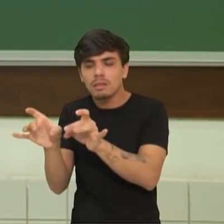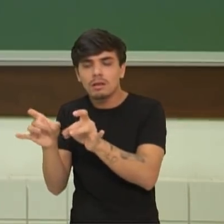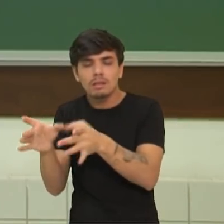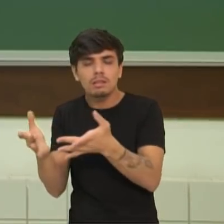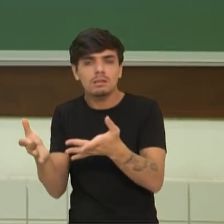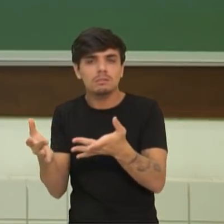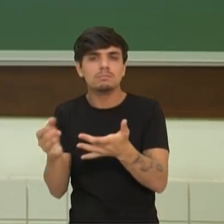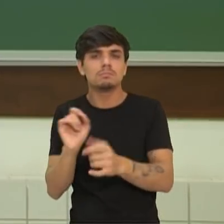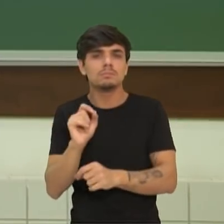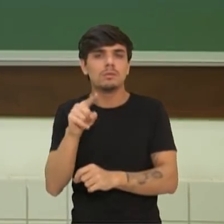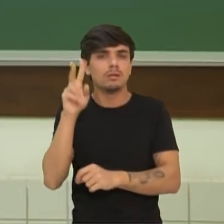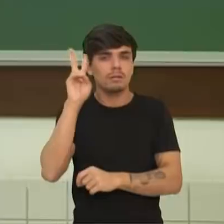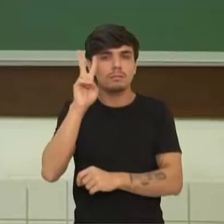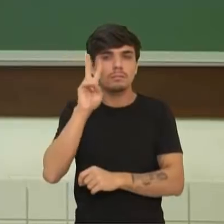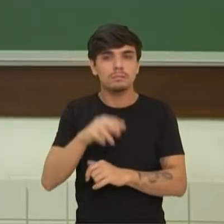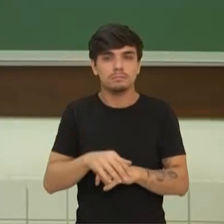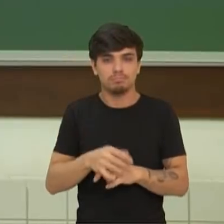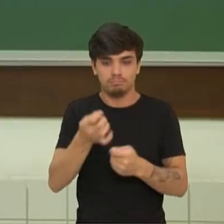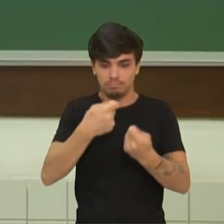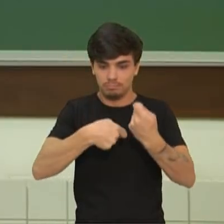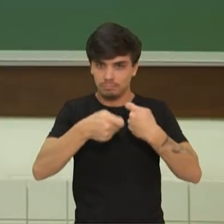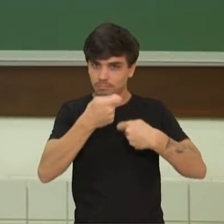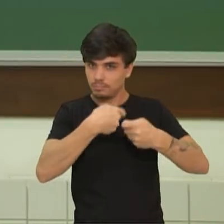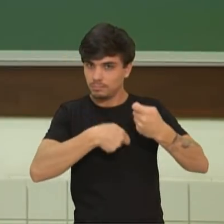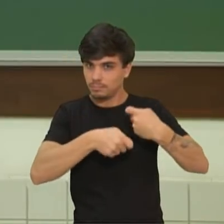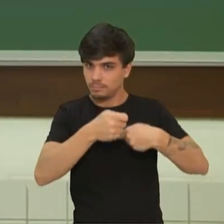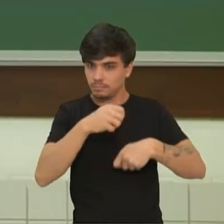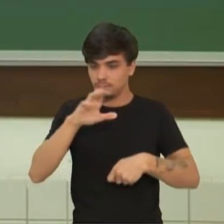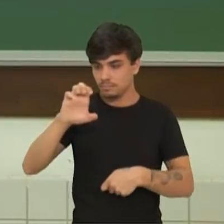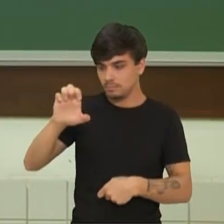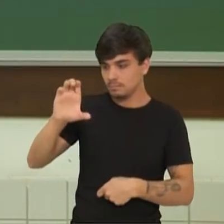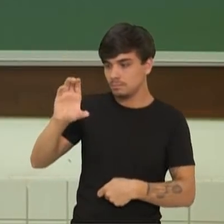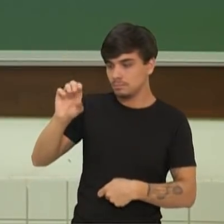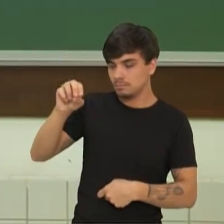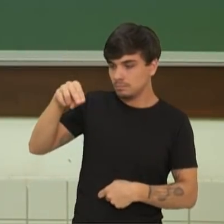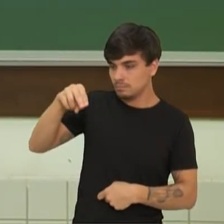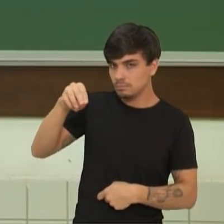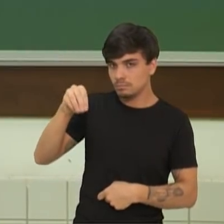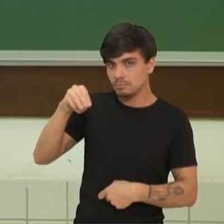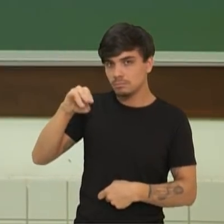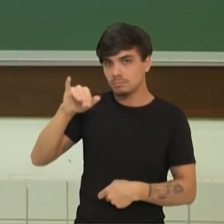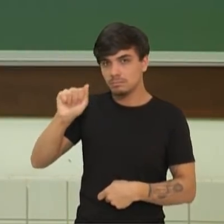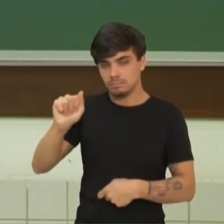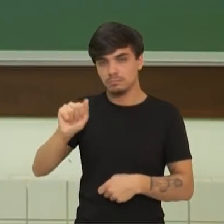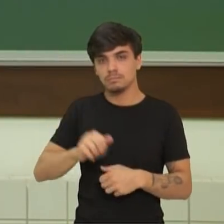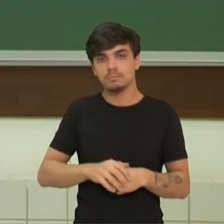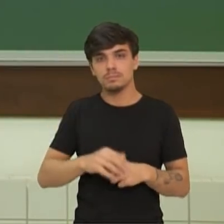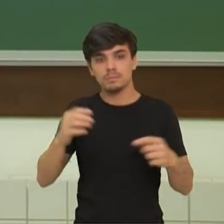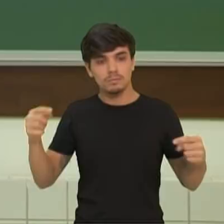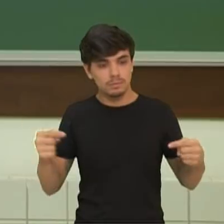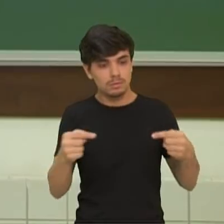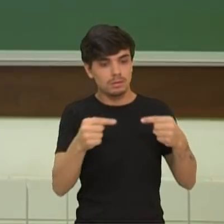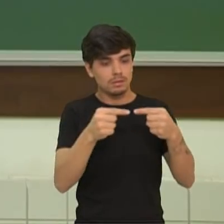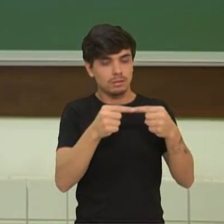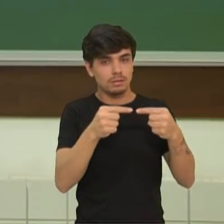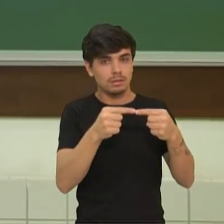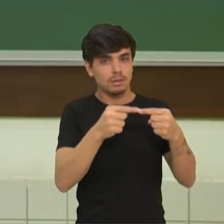mercadoria, o que a gente lembra? Economia. Então, você linka o mercantilismo com